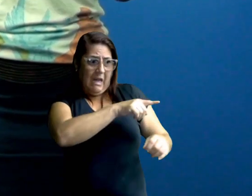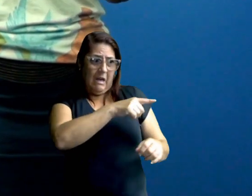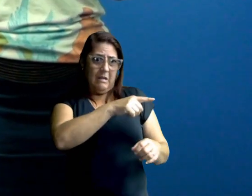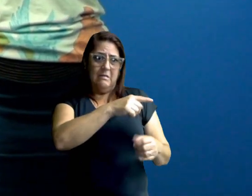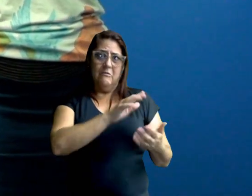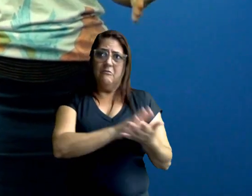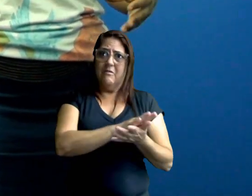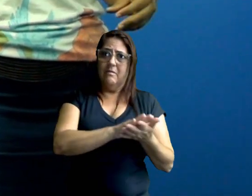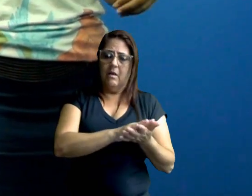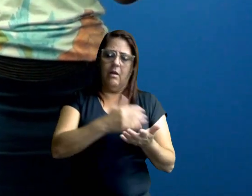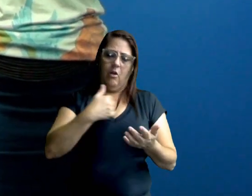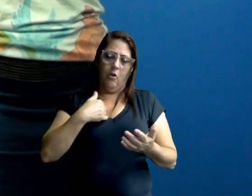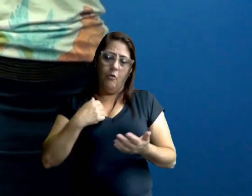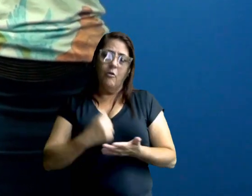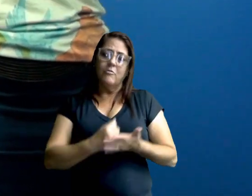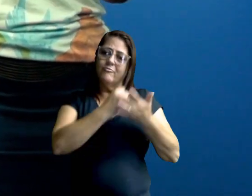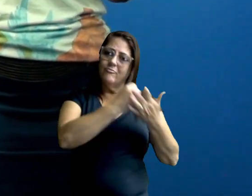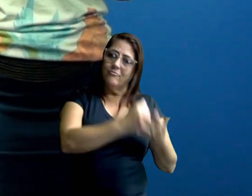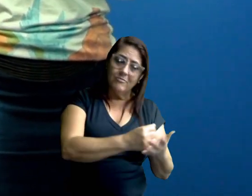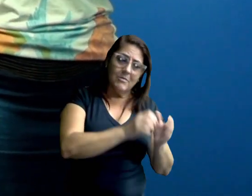tá bom? E se alguém na sua casa